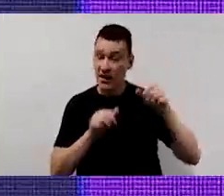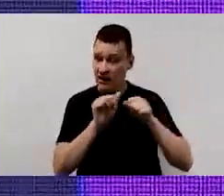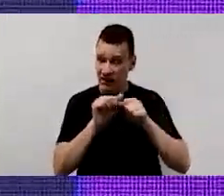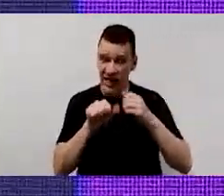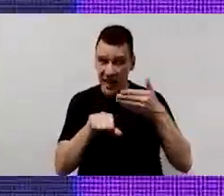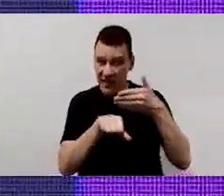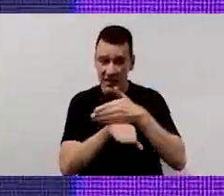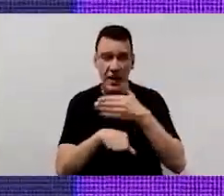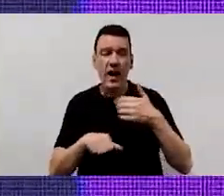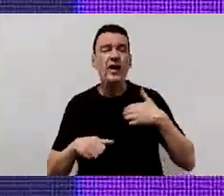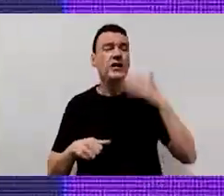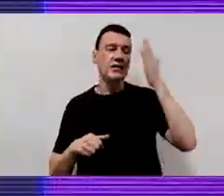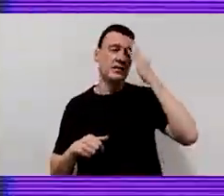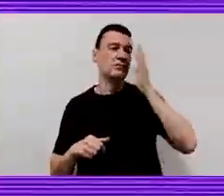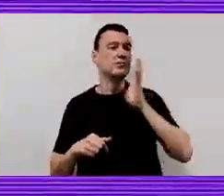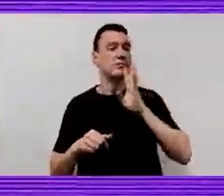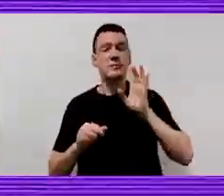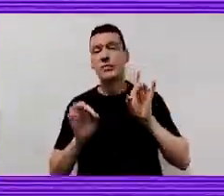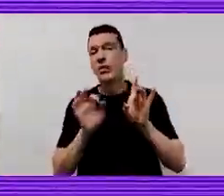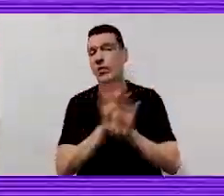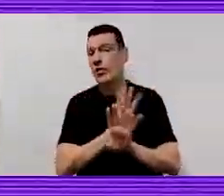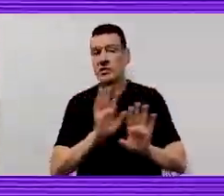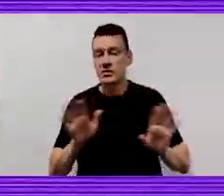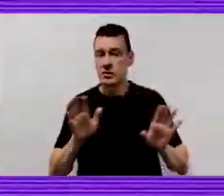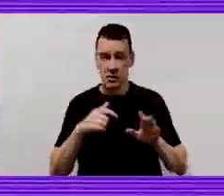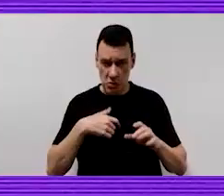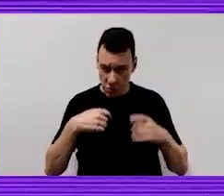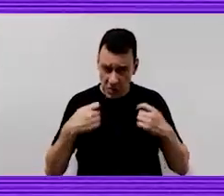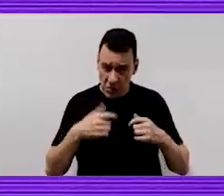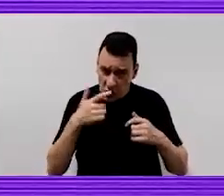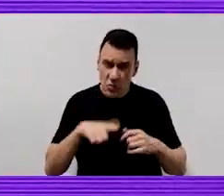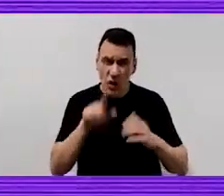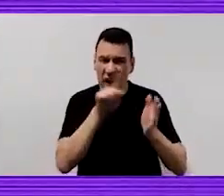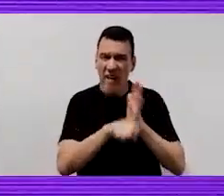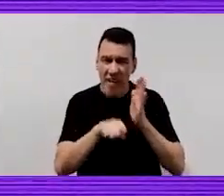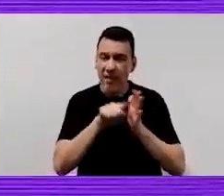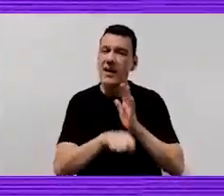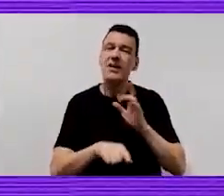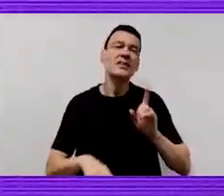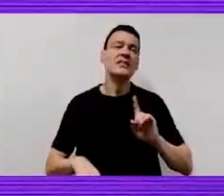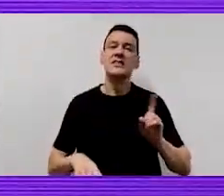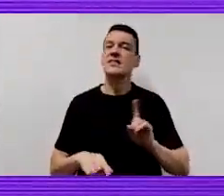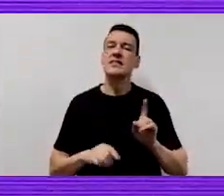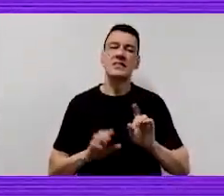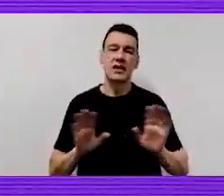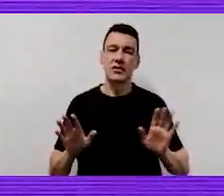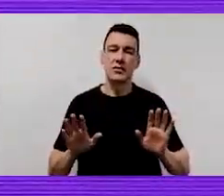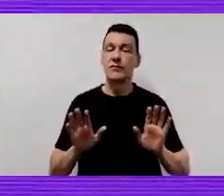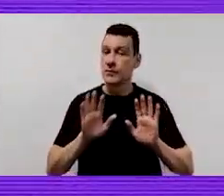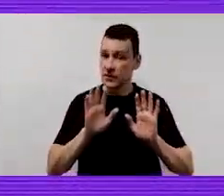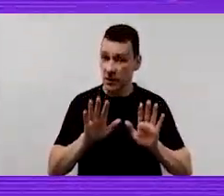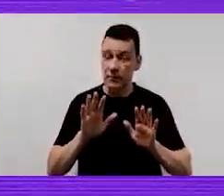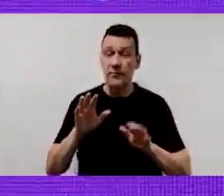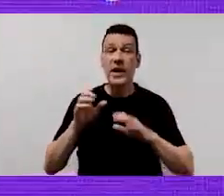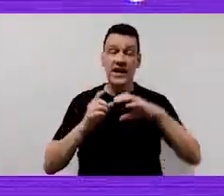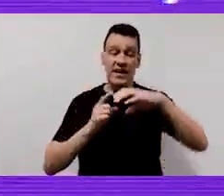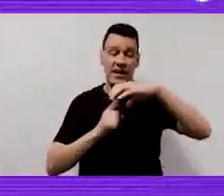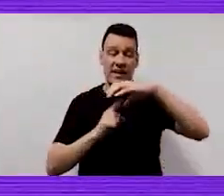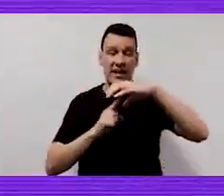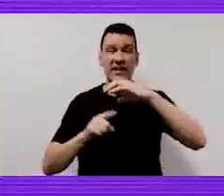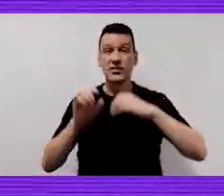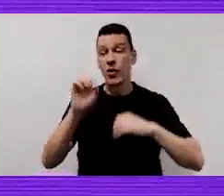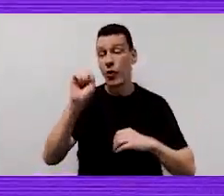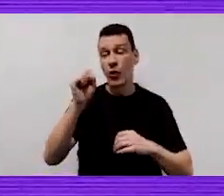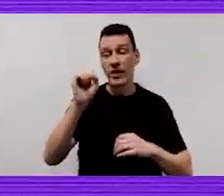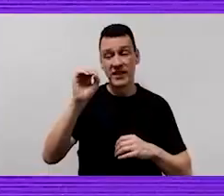fazer a transação? Então, aqui o que a gente traz e acredita e tem aprendido muito com os nossos mais de 80 clientes é a